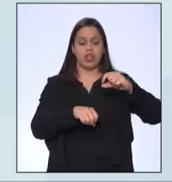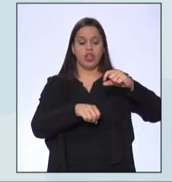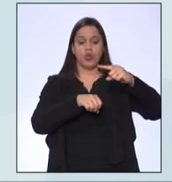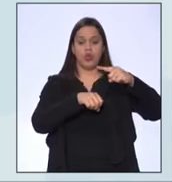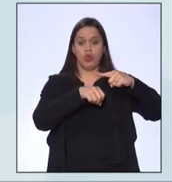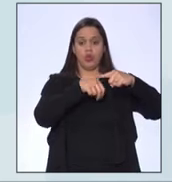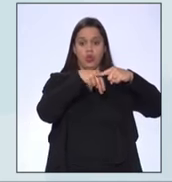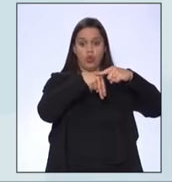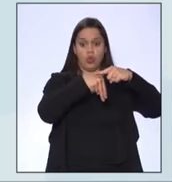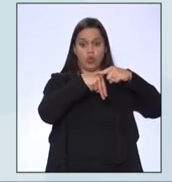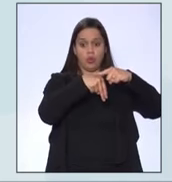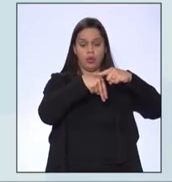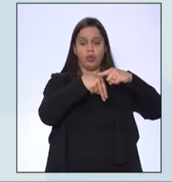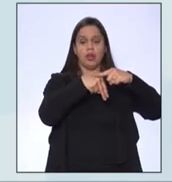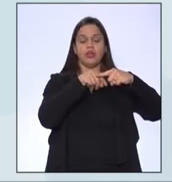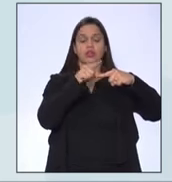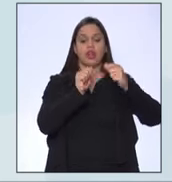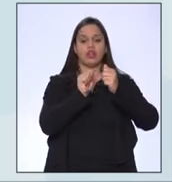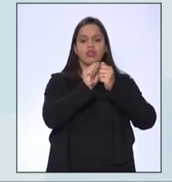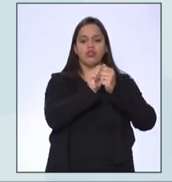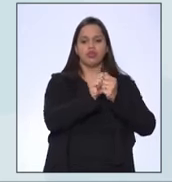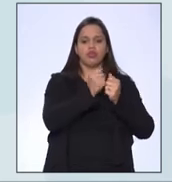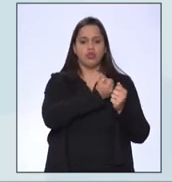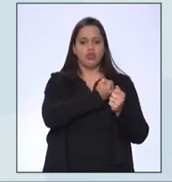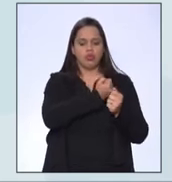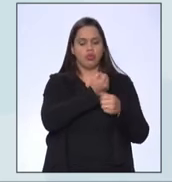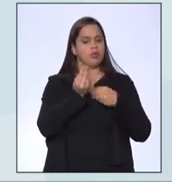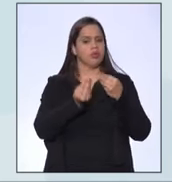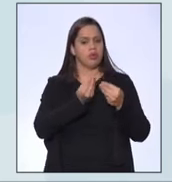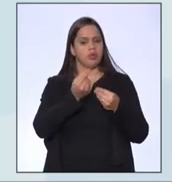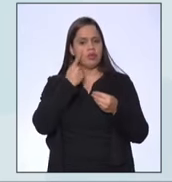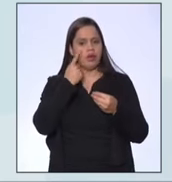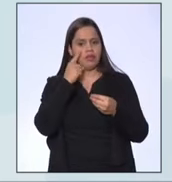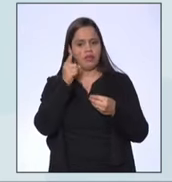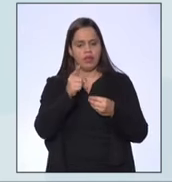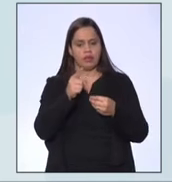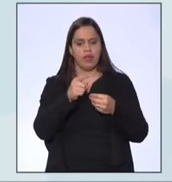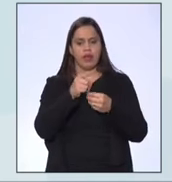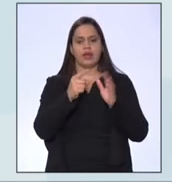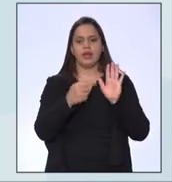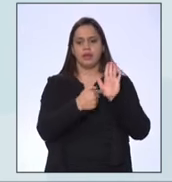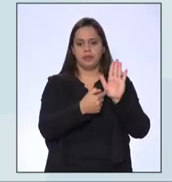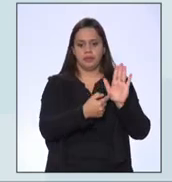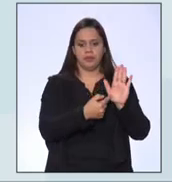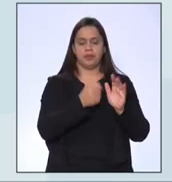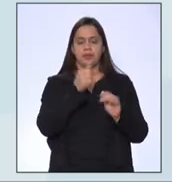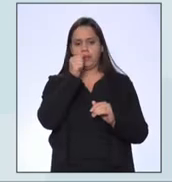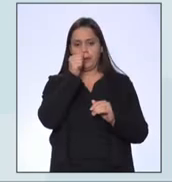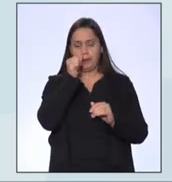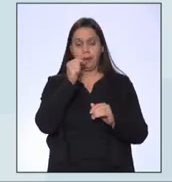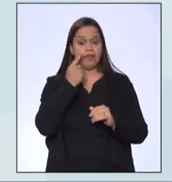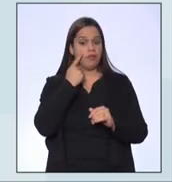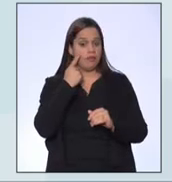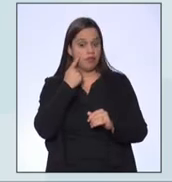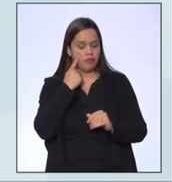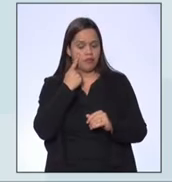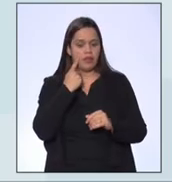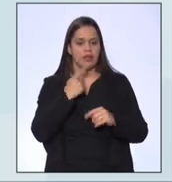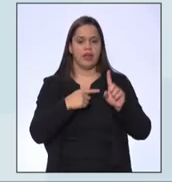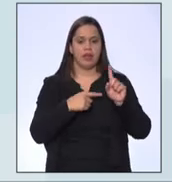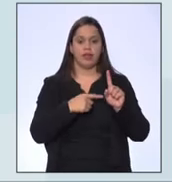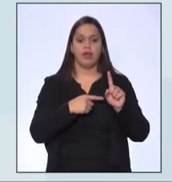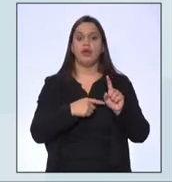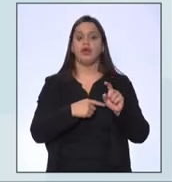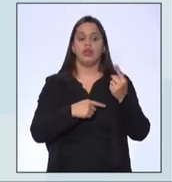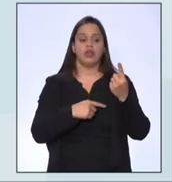numerador, ele vai junto com o número, como vocês estão observando aí no desenho. Vamos observar o exemplo. Olha só, eu tenho